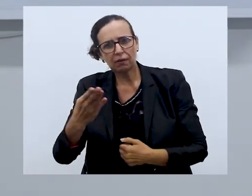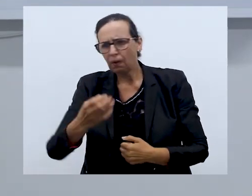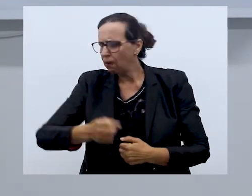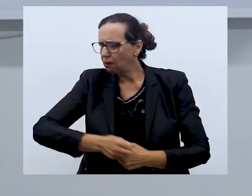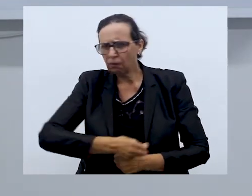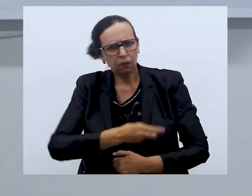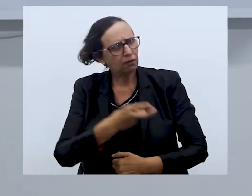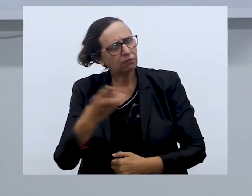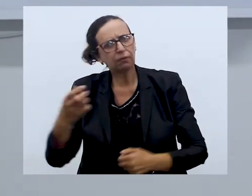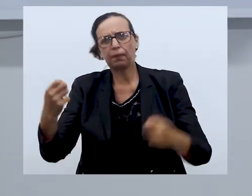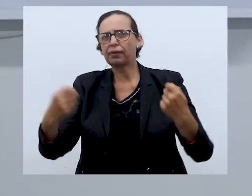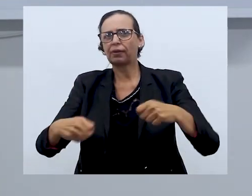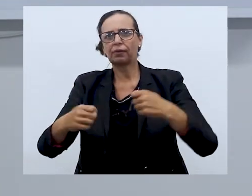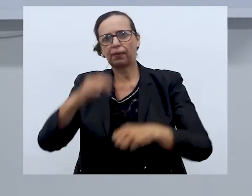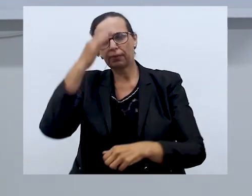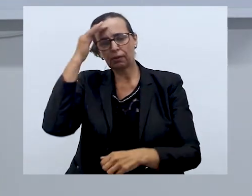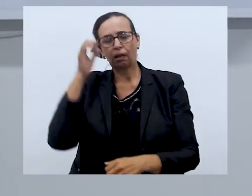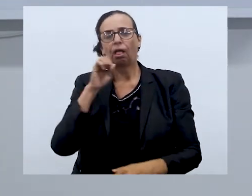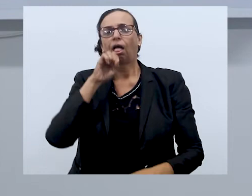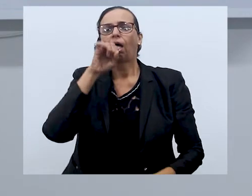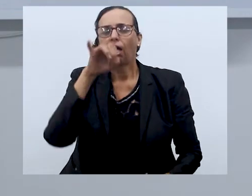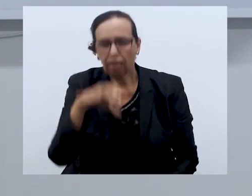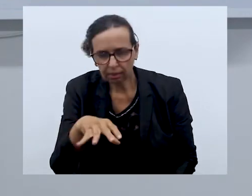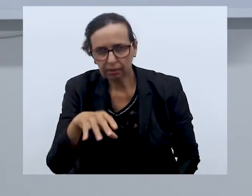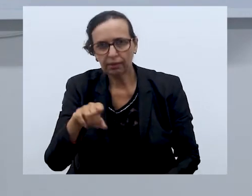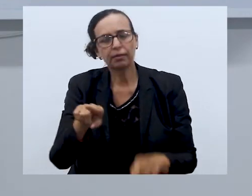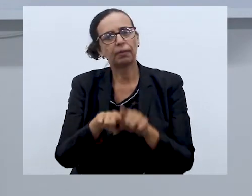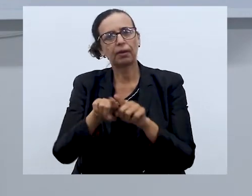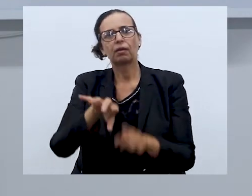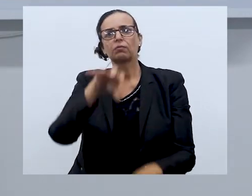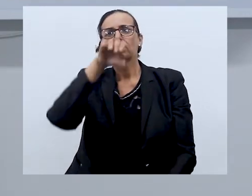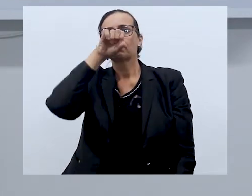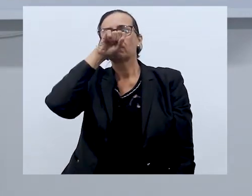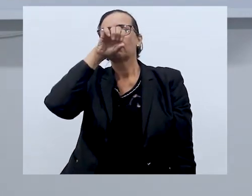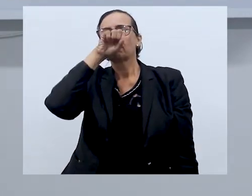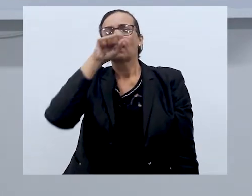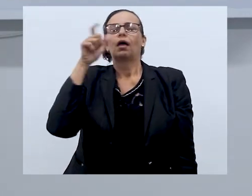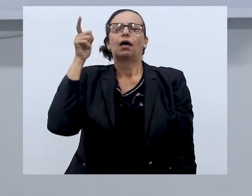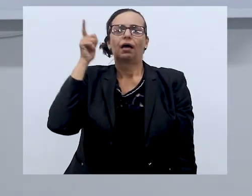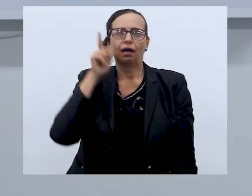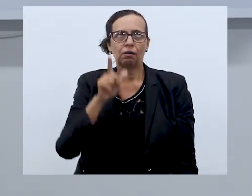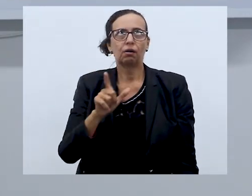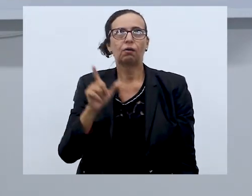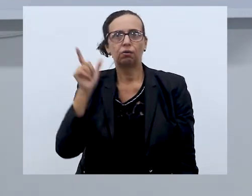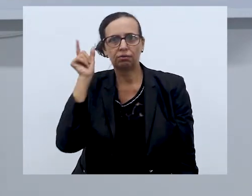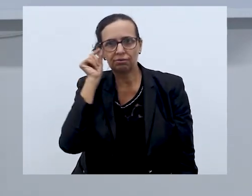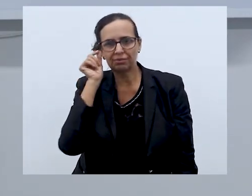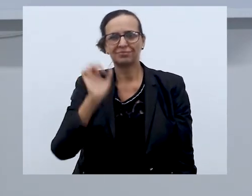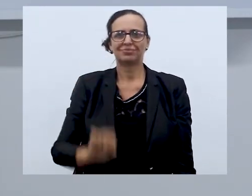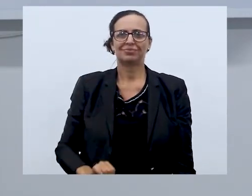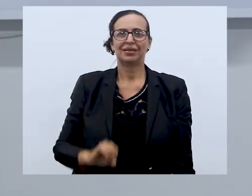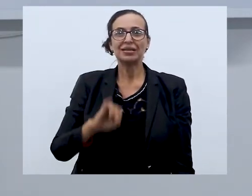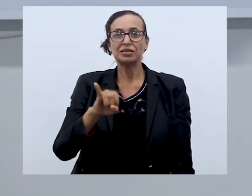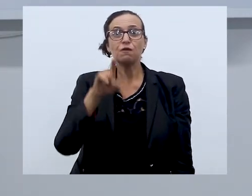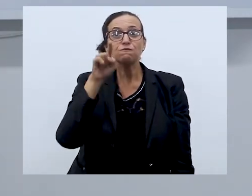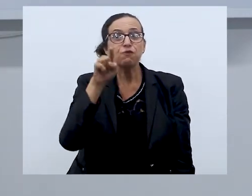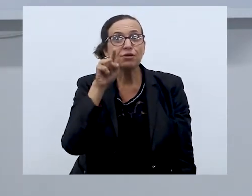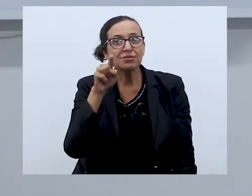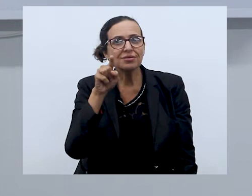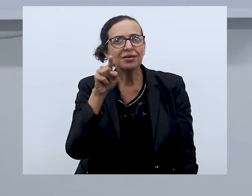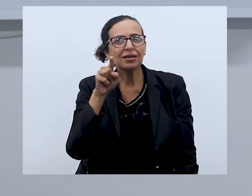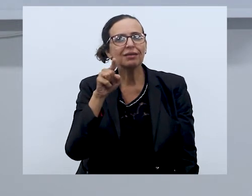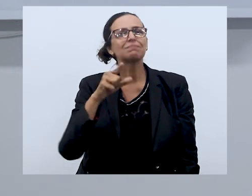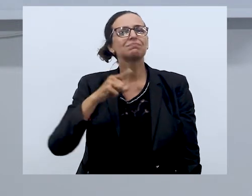vezes for necessário até o objeto ser expelido ou então a pessoa voltar a respirar normalmente. E se no caso